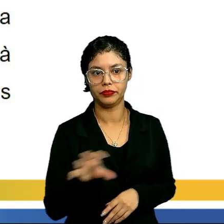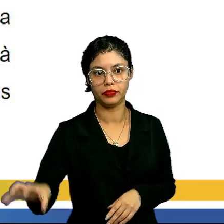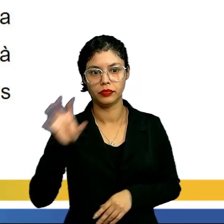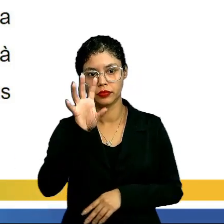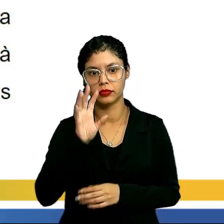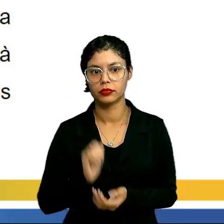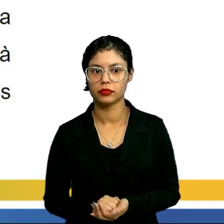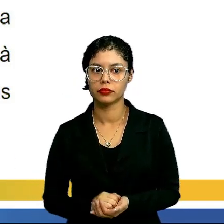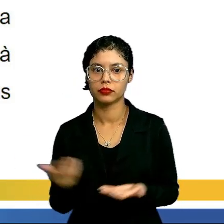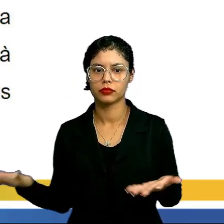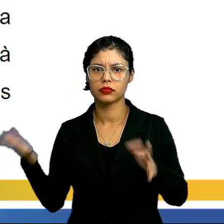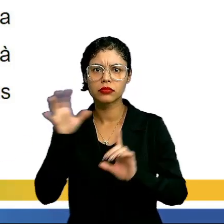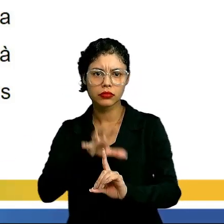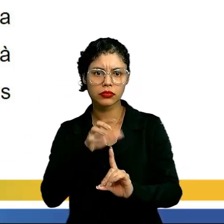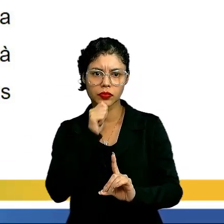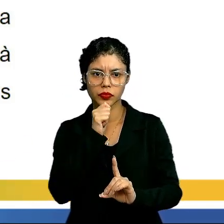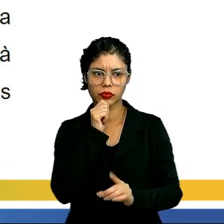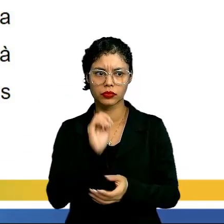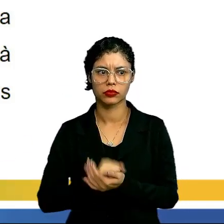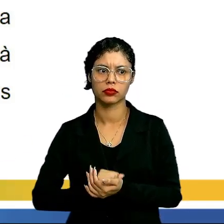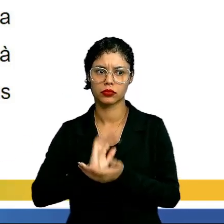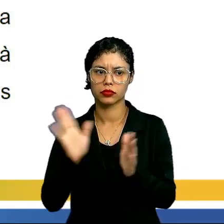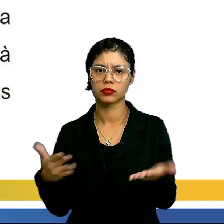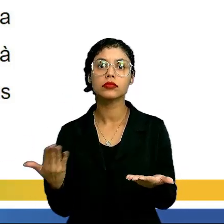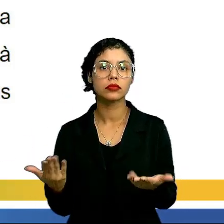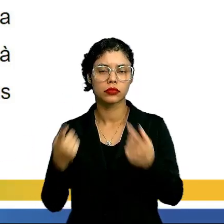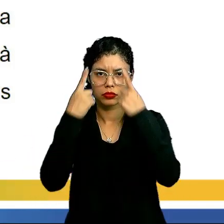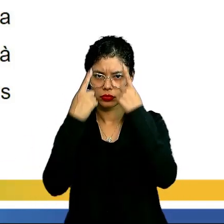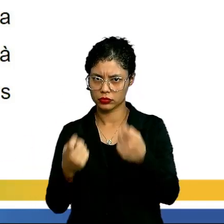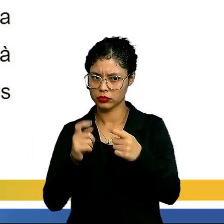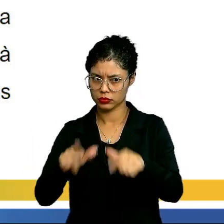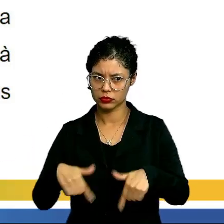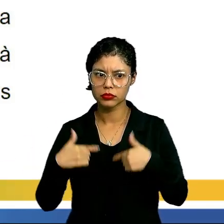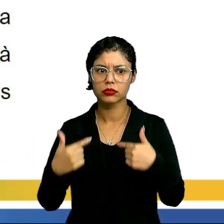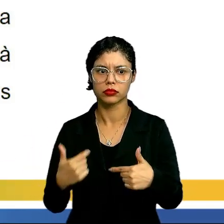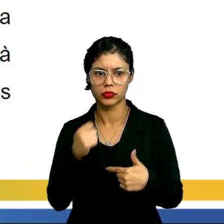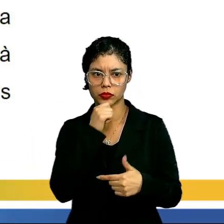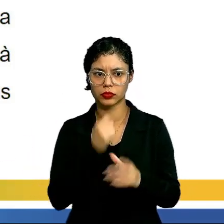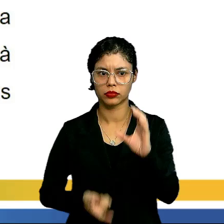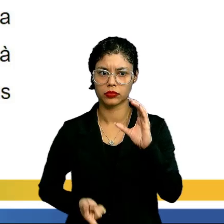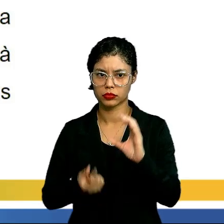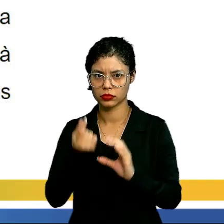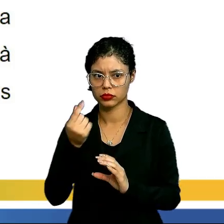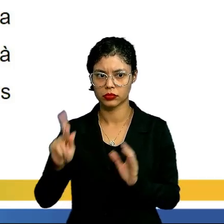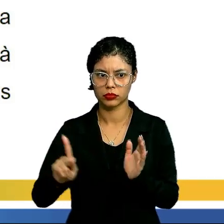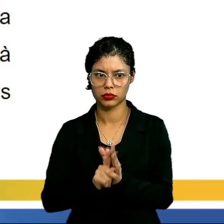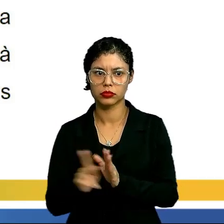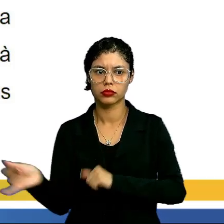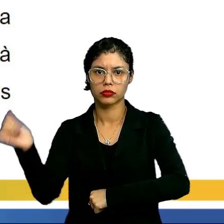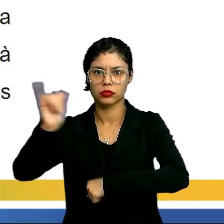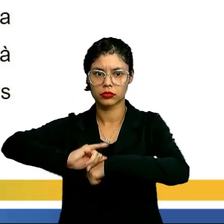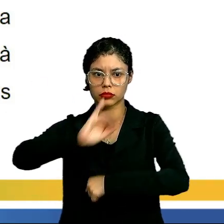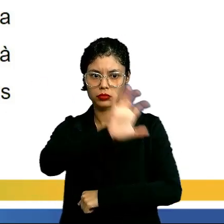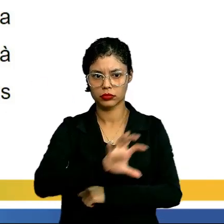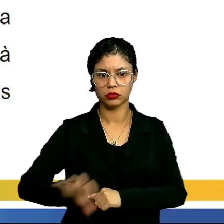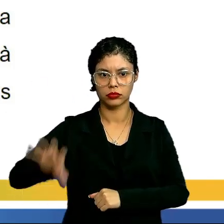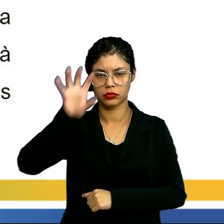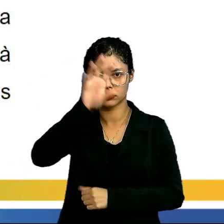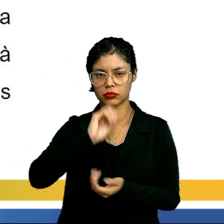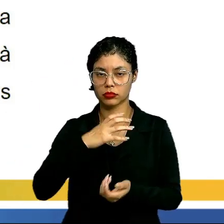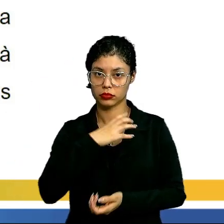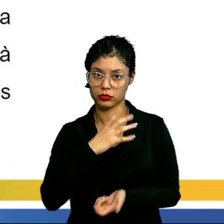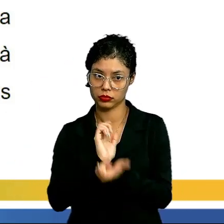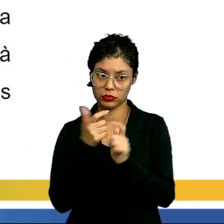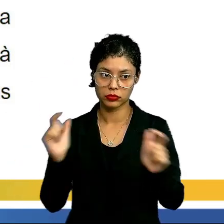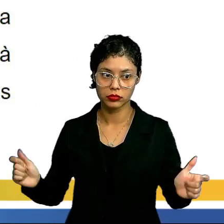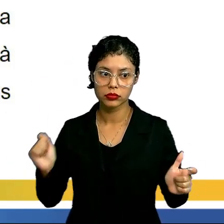regionais deveriam influir no tipo de combate à violência. As capitais e regiões metropolitanas ainda concentram